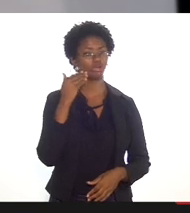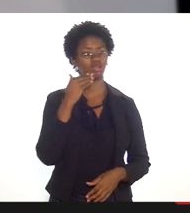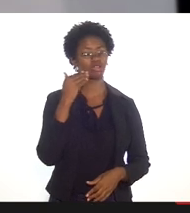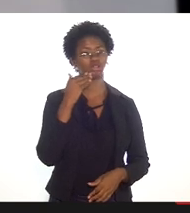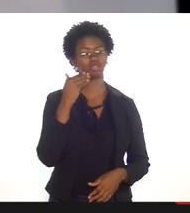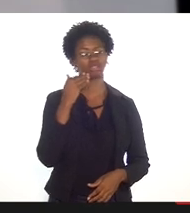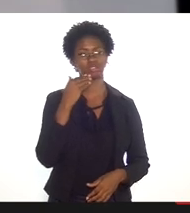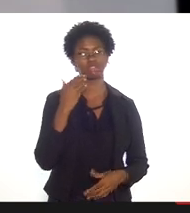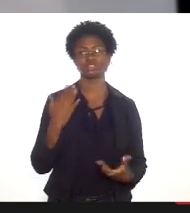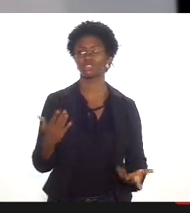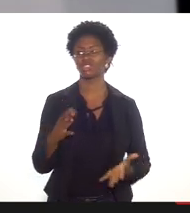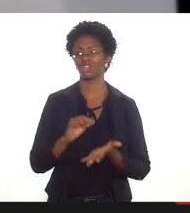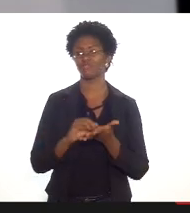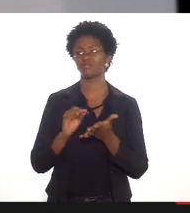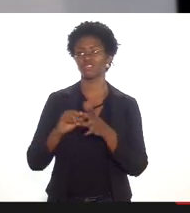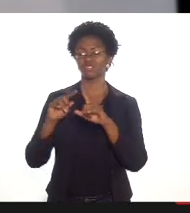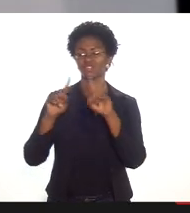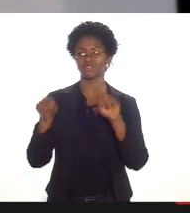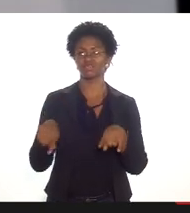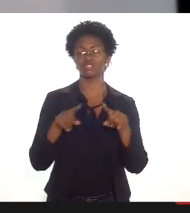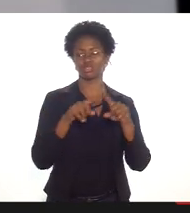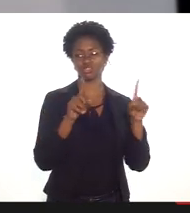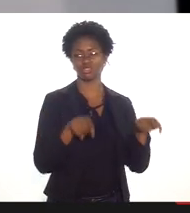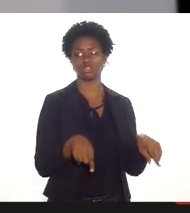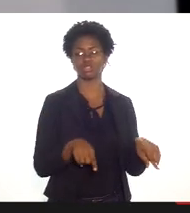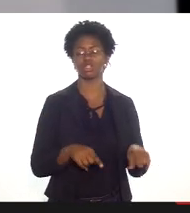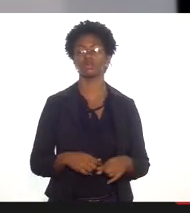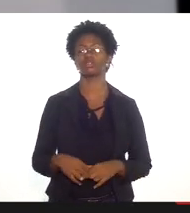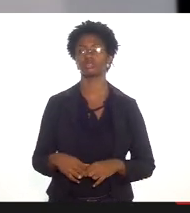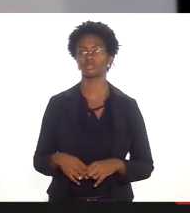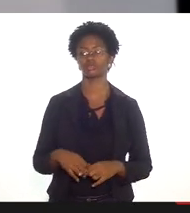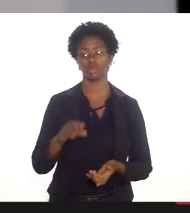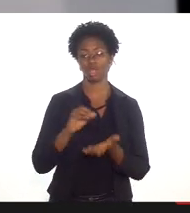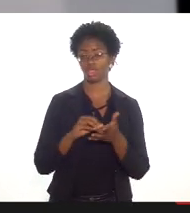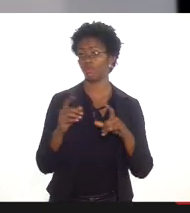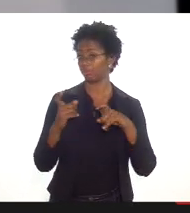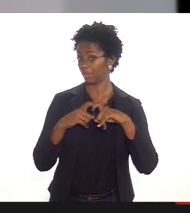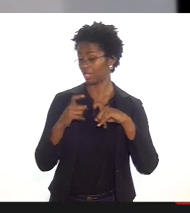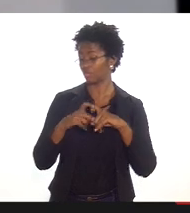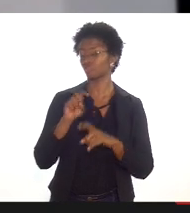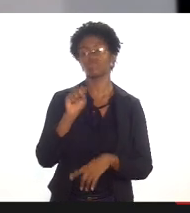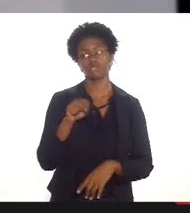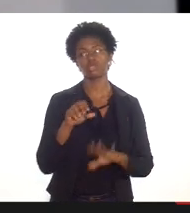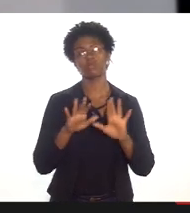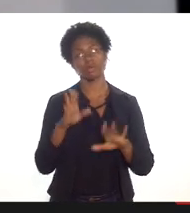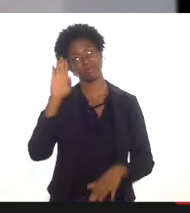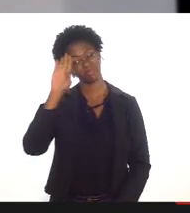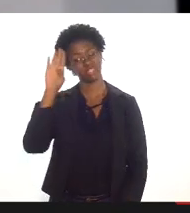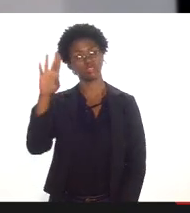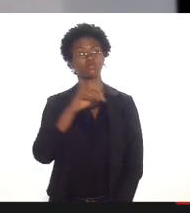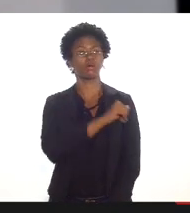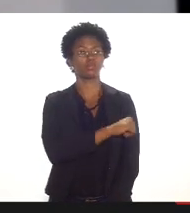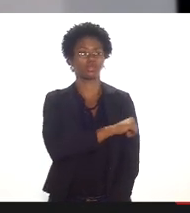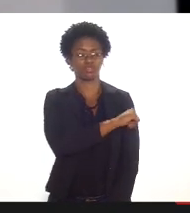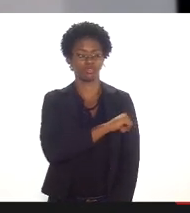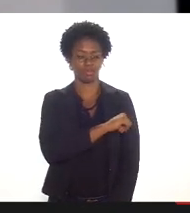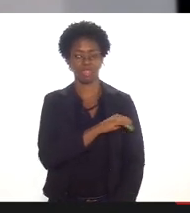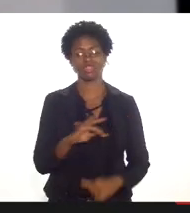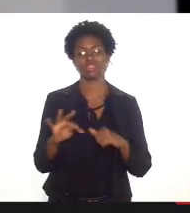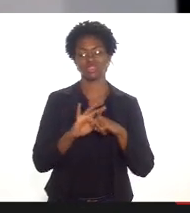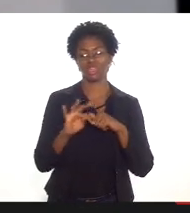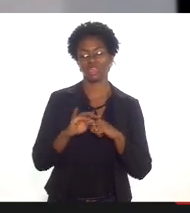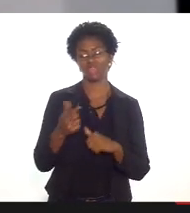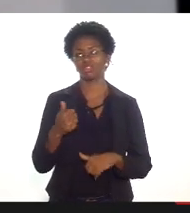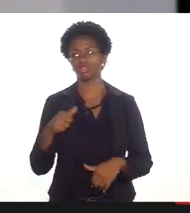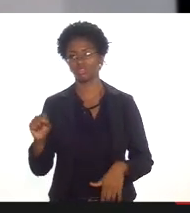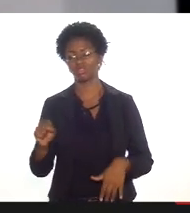humanos, imenso déficit de recursos humanos, não só de médicos, mas principalmente de enfermagem, técnicos auxiliares